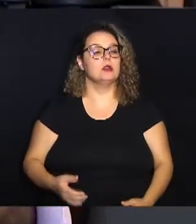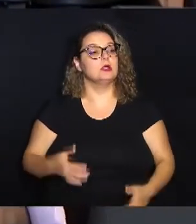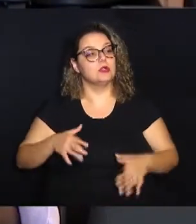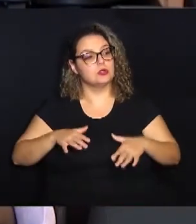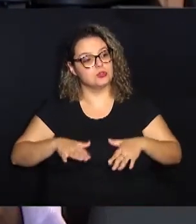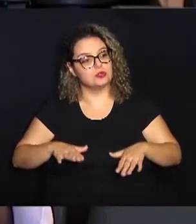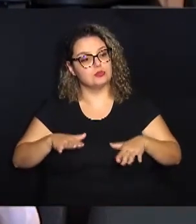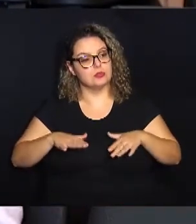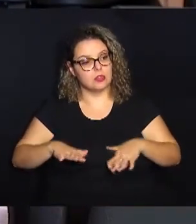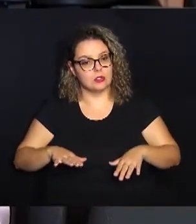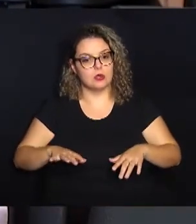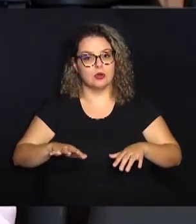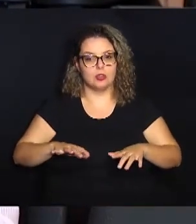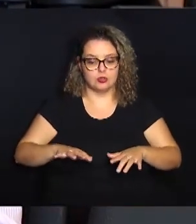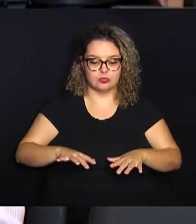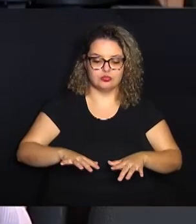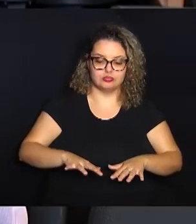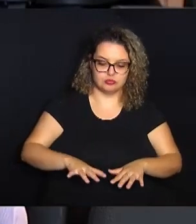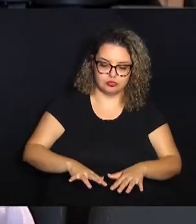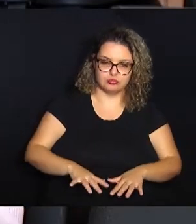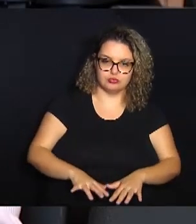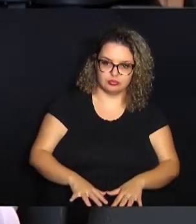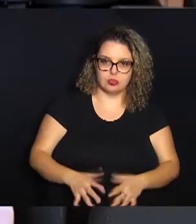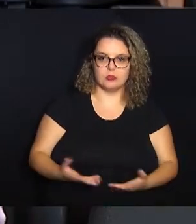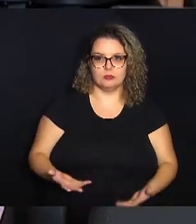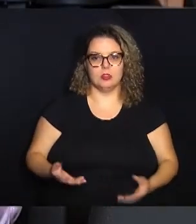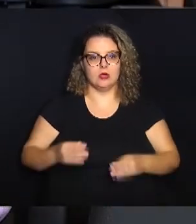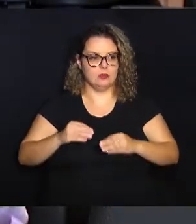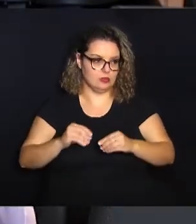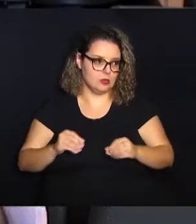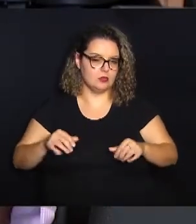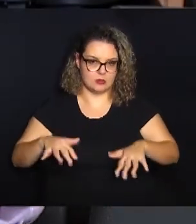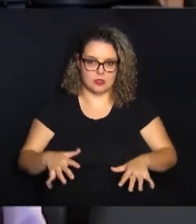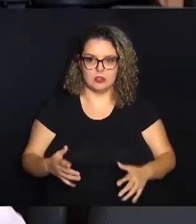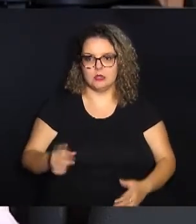lentamente depois isso ir sendo escoado. É evidente que